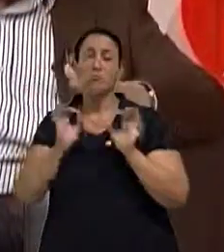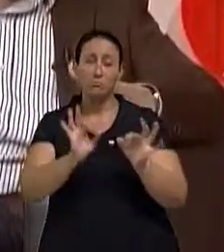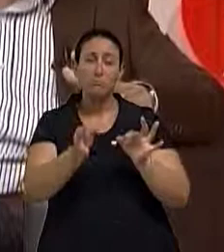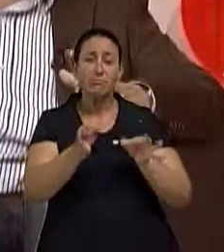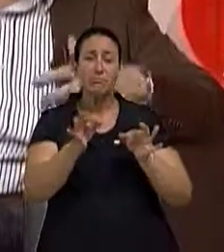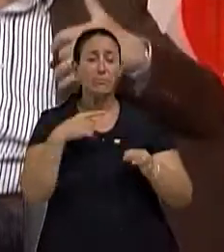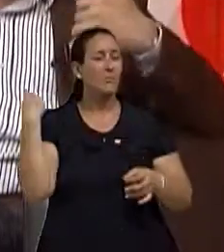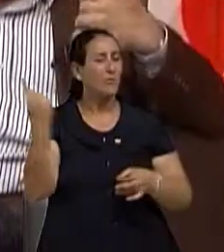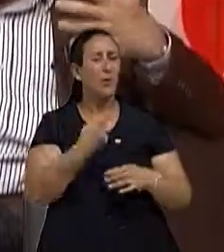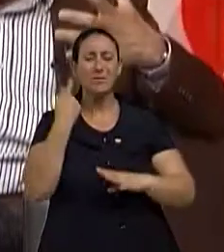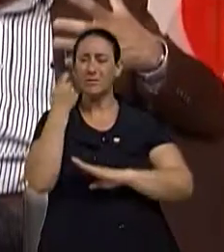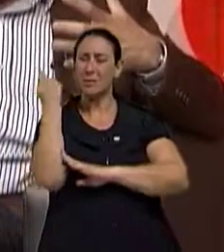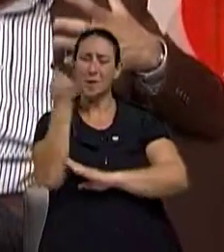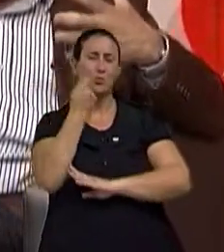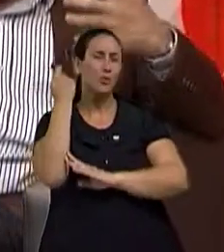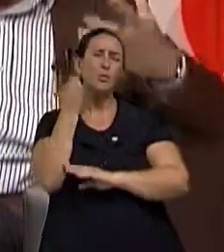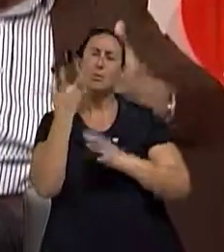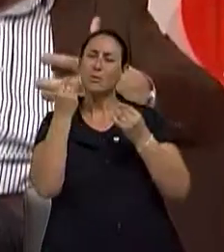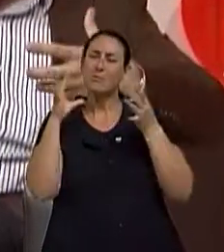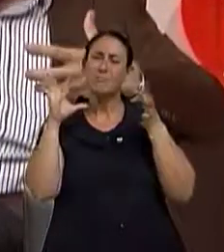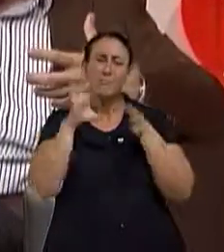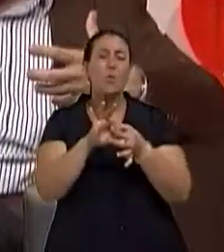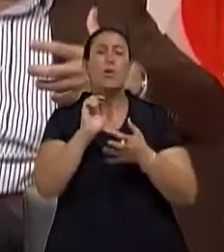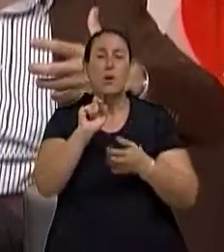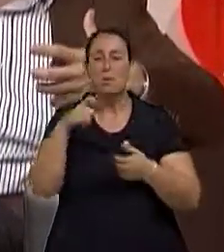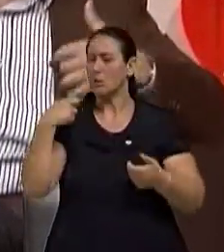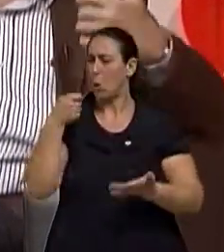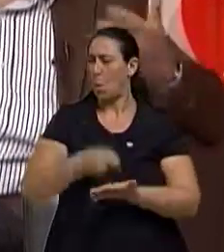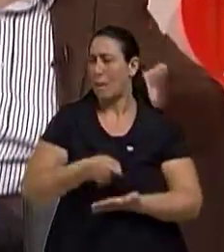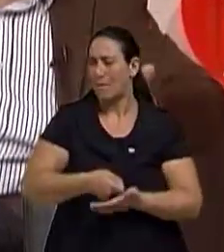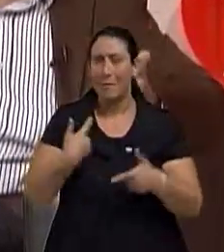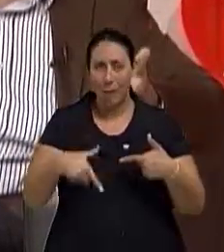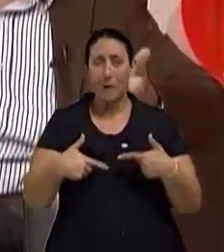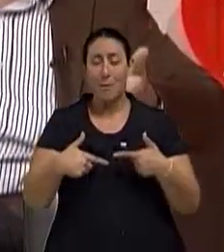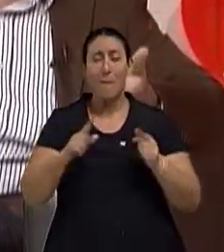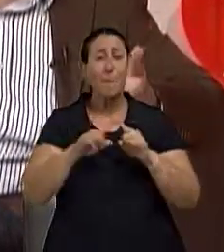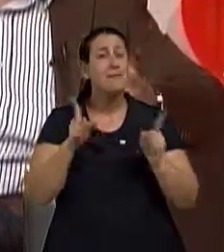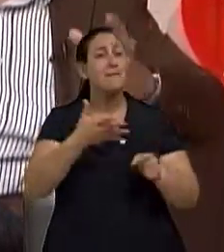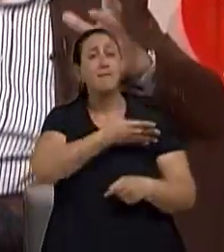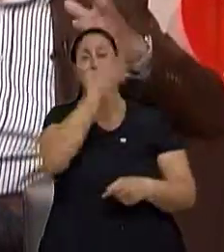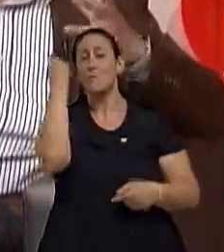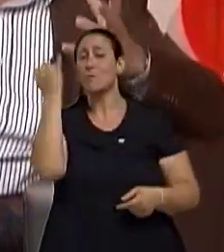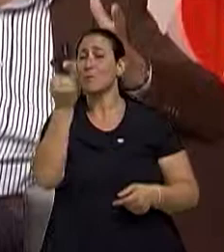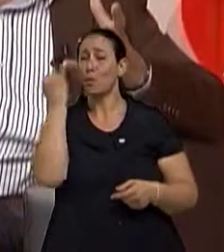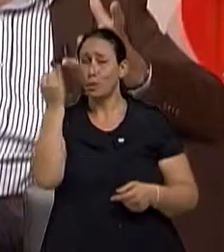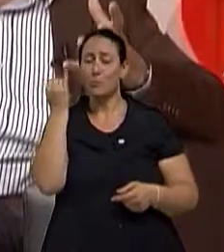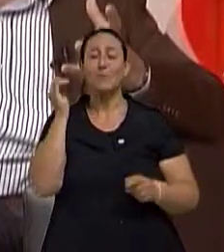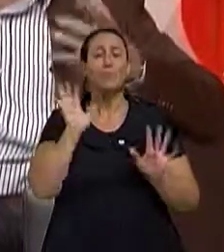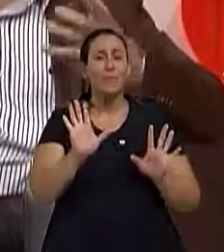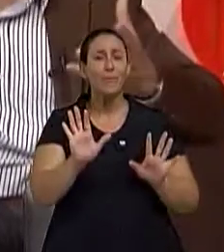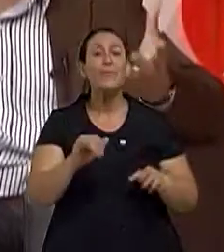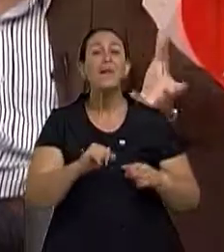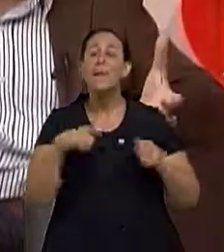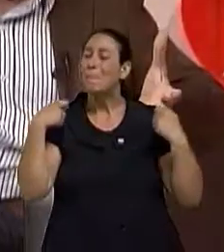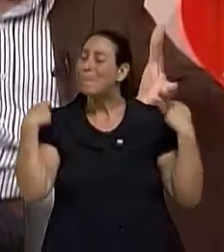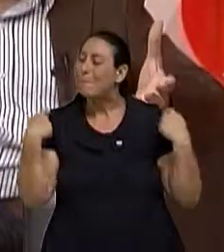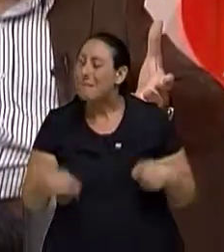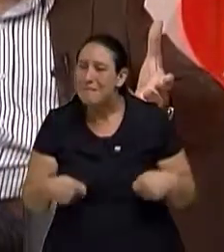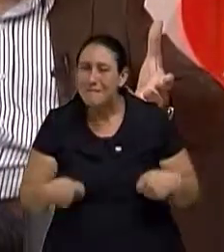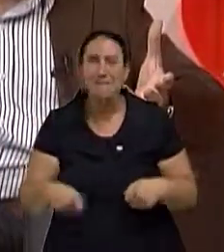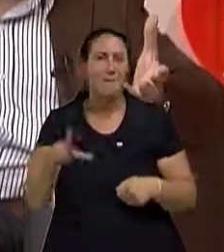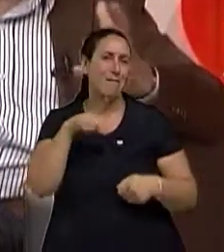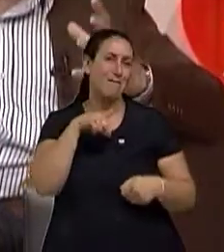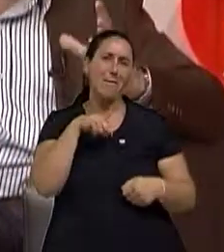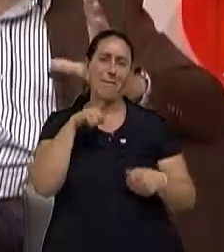nós gaúchos, muito ligados à questão da exigência do trabalho, às vezes acabamos esquecendo. Uhum. Ou seja, tem que haver uma área de